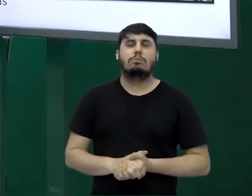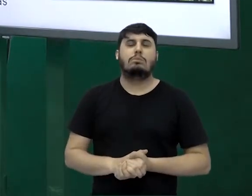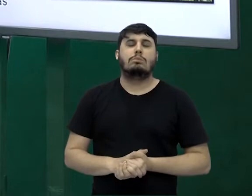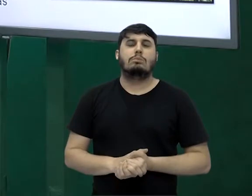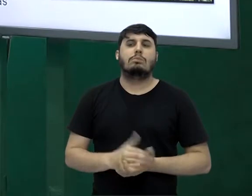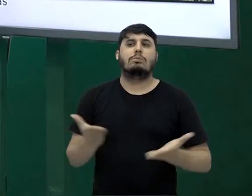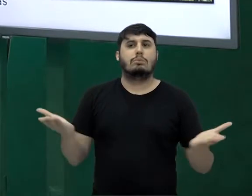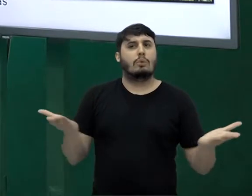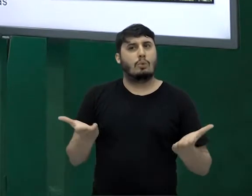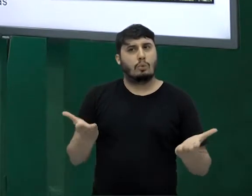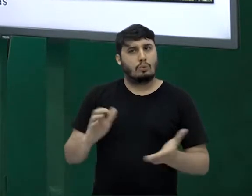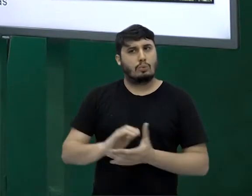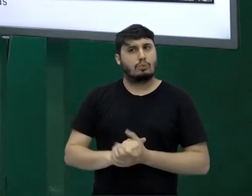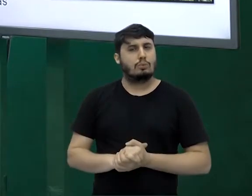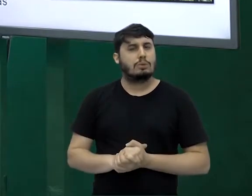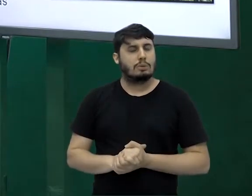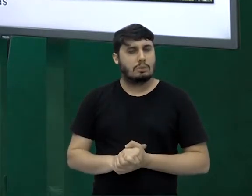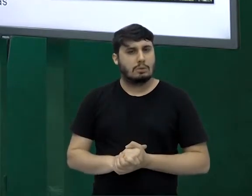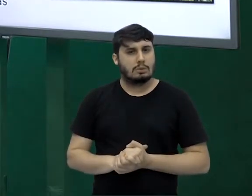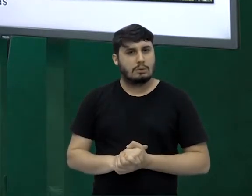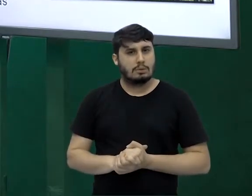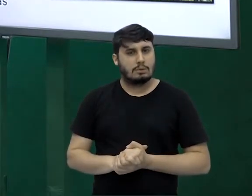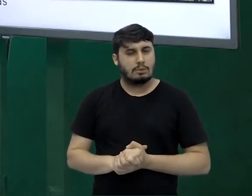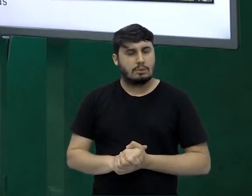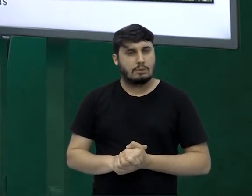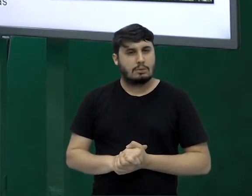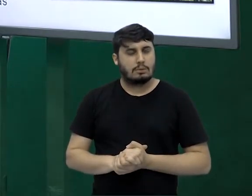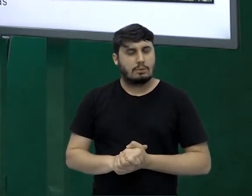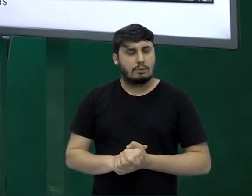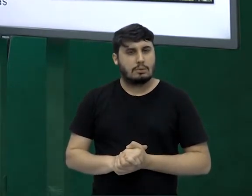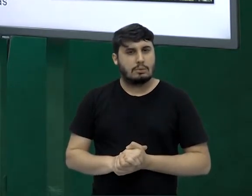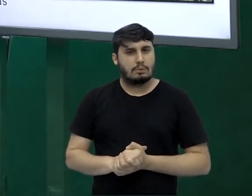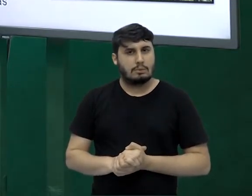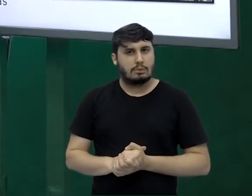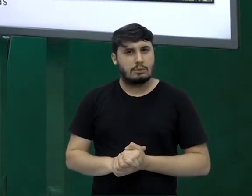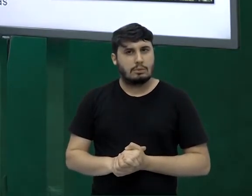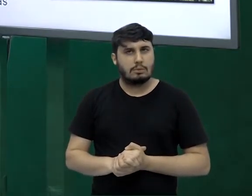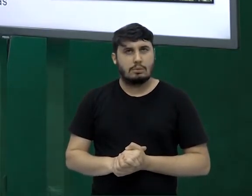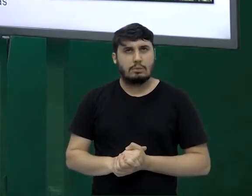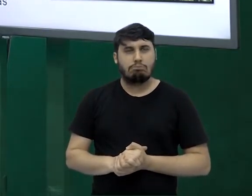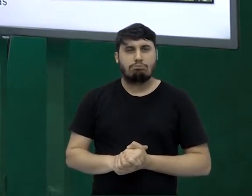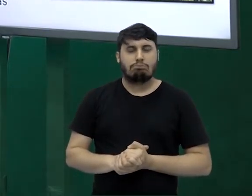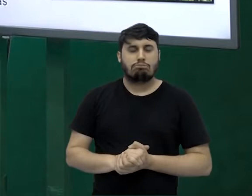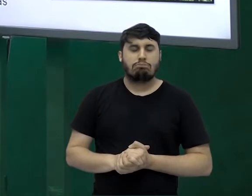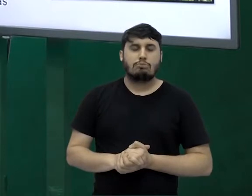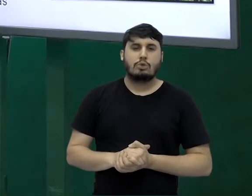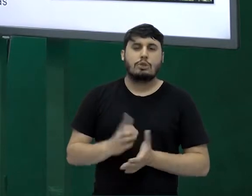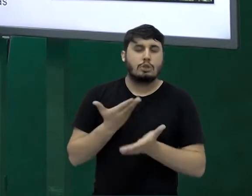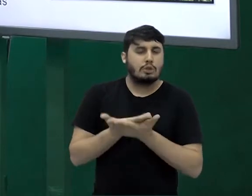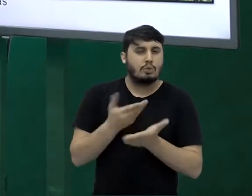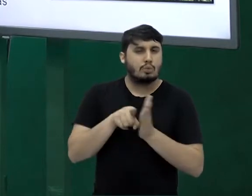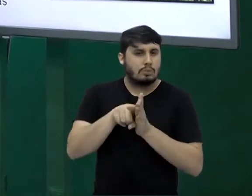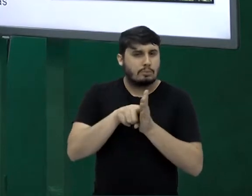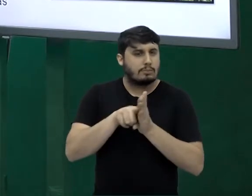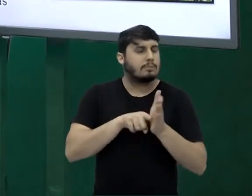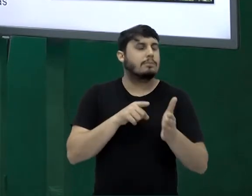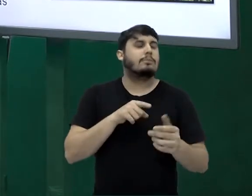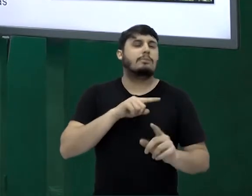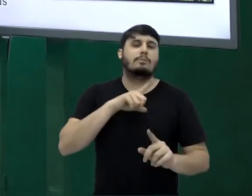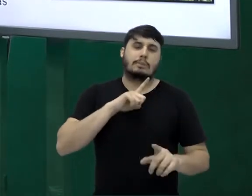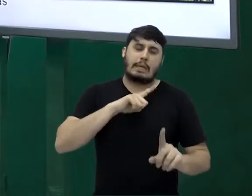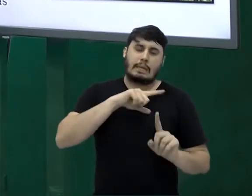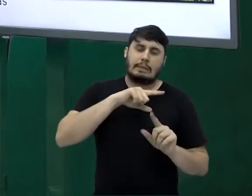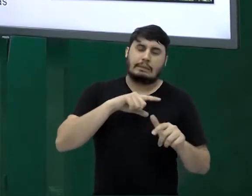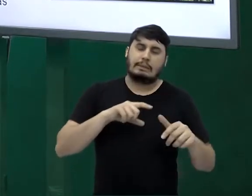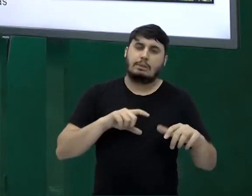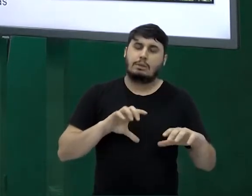Hoje em dia, né, hoje em dia é ótimo, mas enfim, a gente classifica as plantas com sementes em